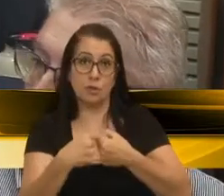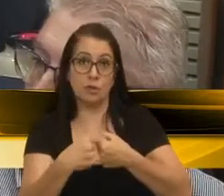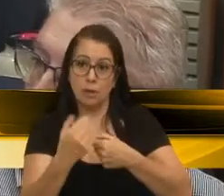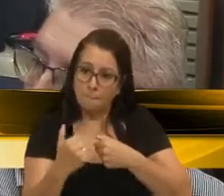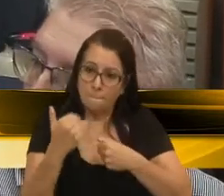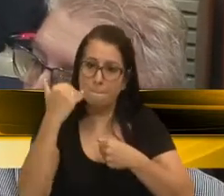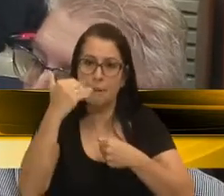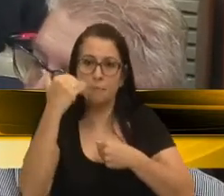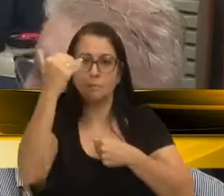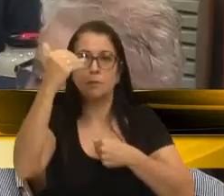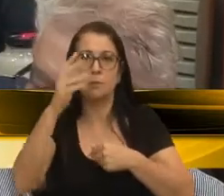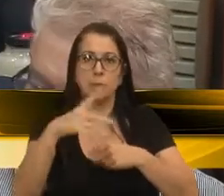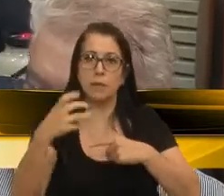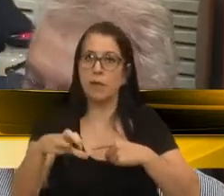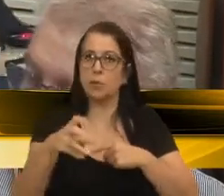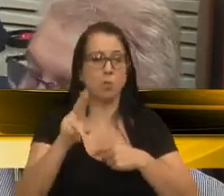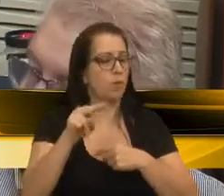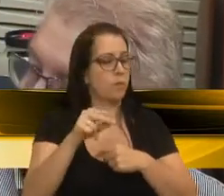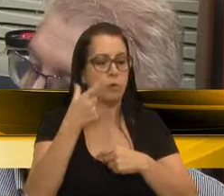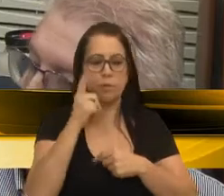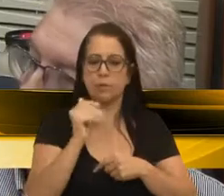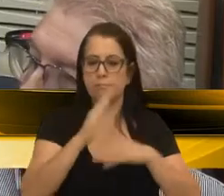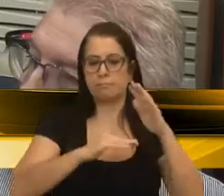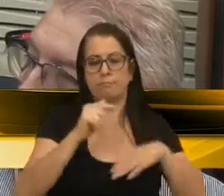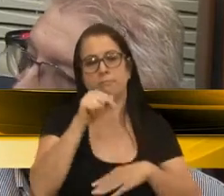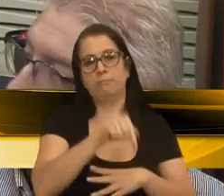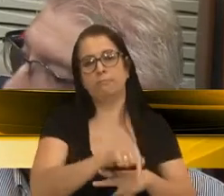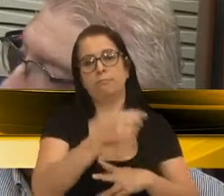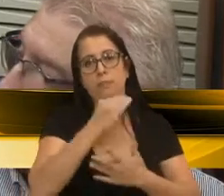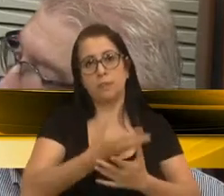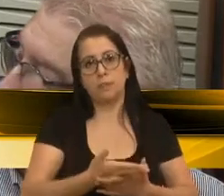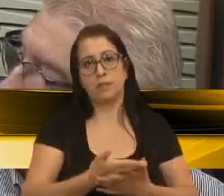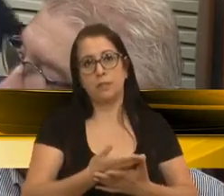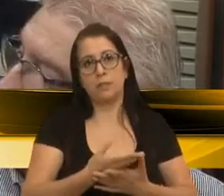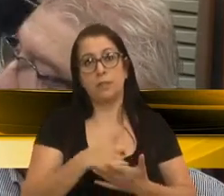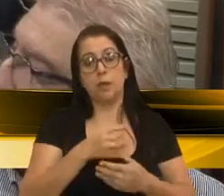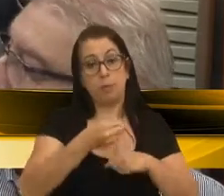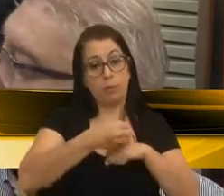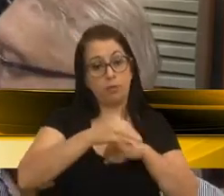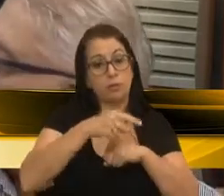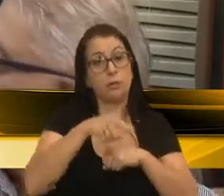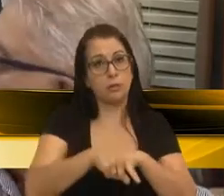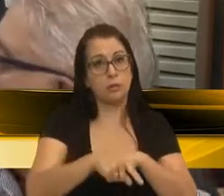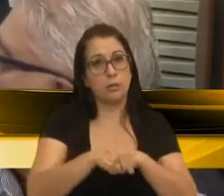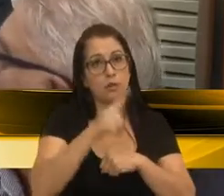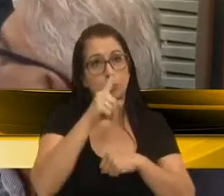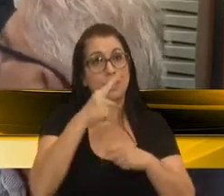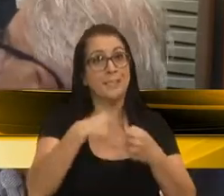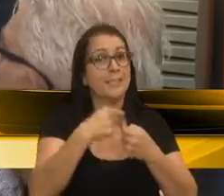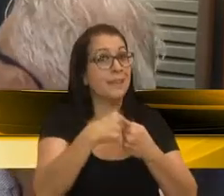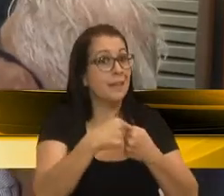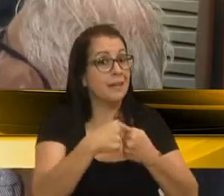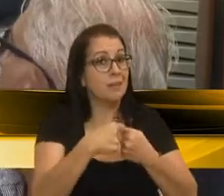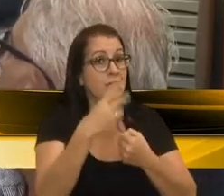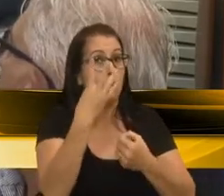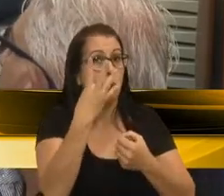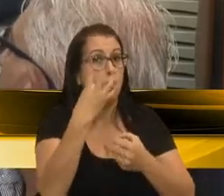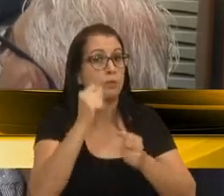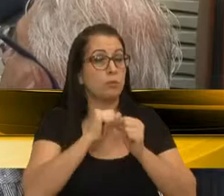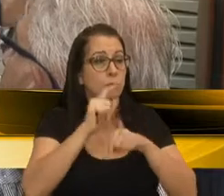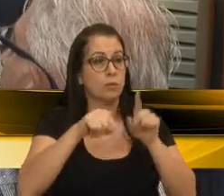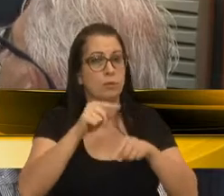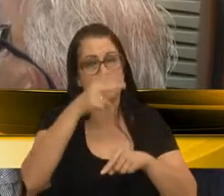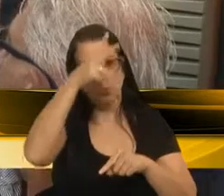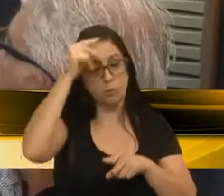frente em algumas áreas, nós jamais vamos conseguir implementar aqui. Então, eu dei uma dica aqui, de uma cidade só que comporta 4 mercados